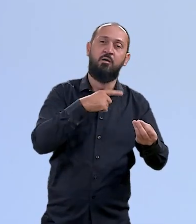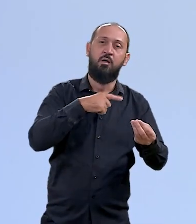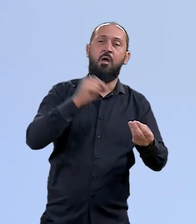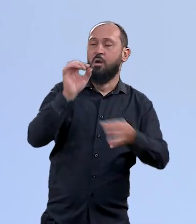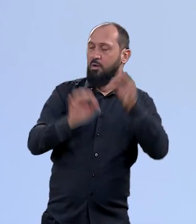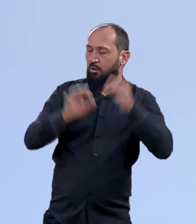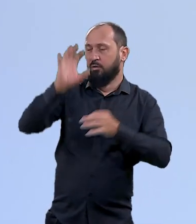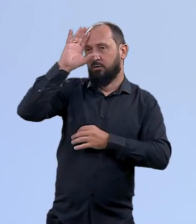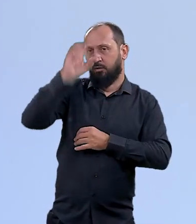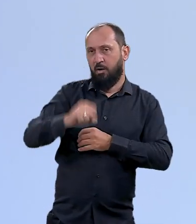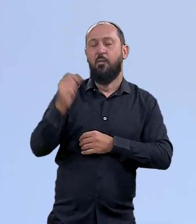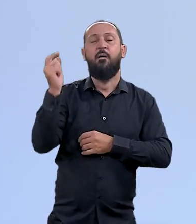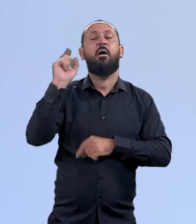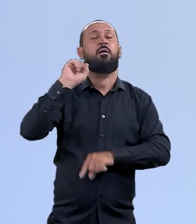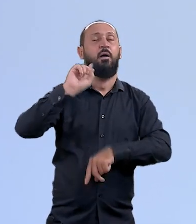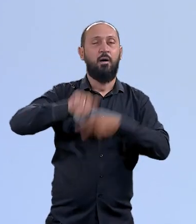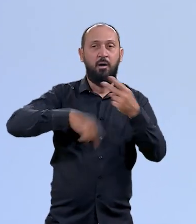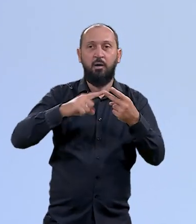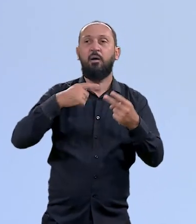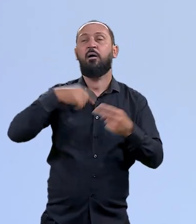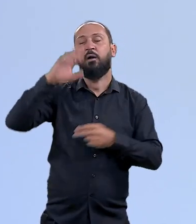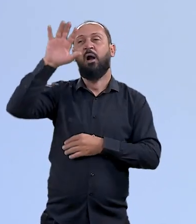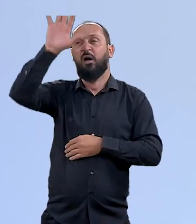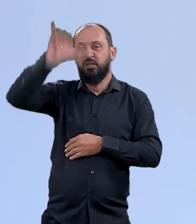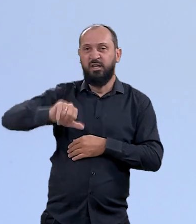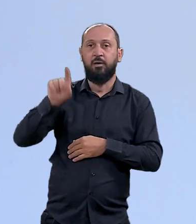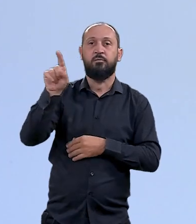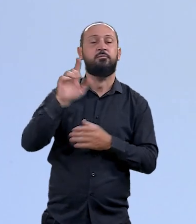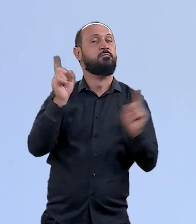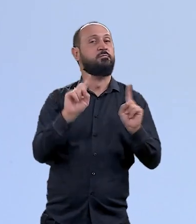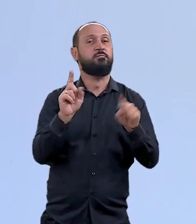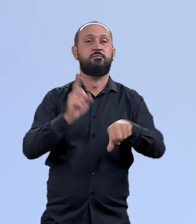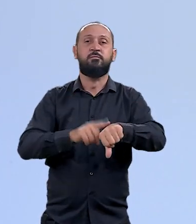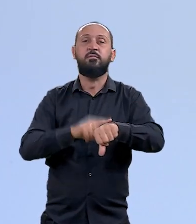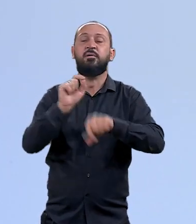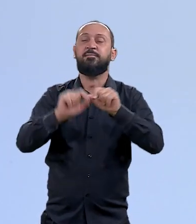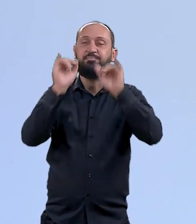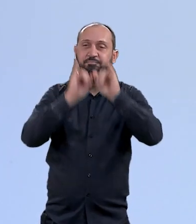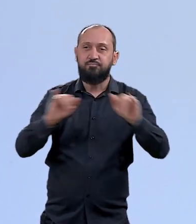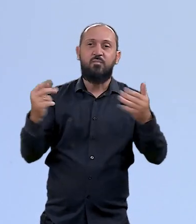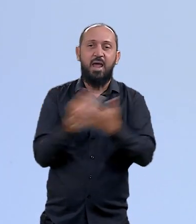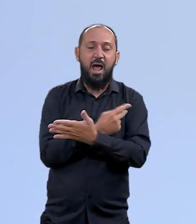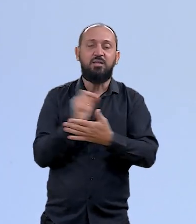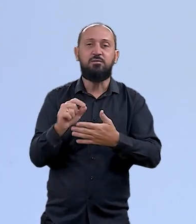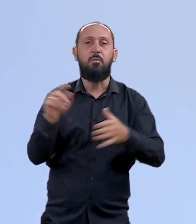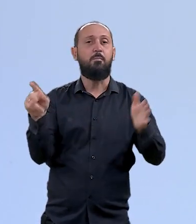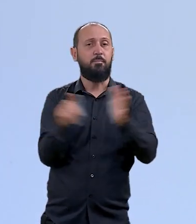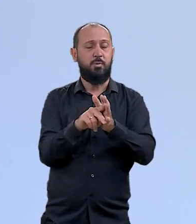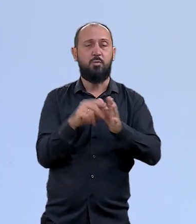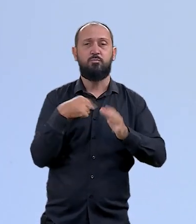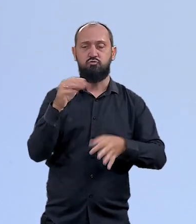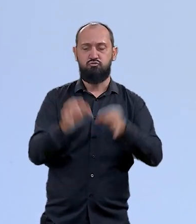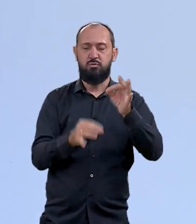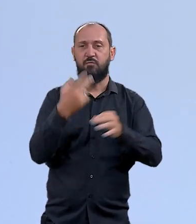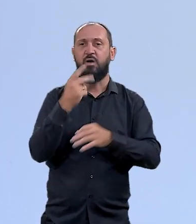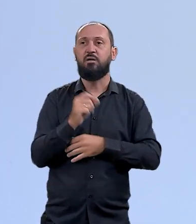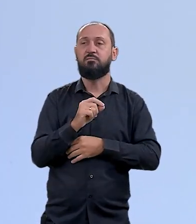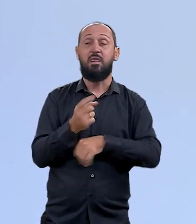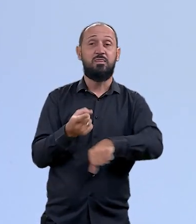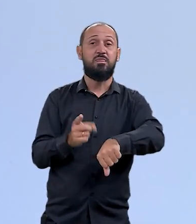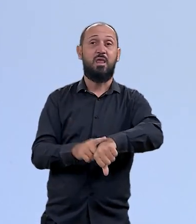votação. O outdoor, a gente sabe, é um tipo de propaganda eleitoral proibida e você não precisa que um promotor de justiça entre